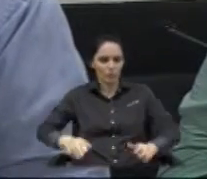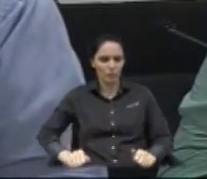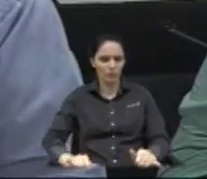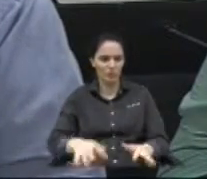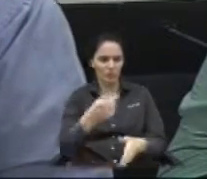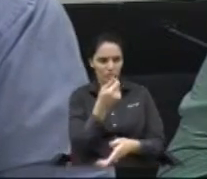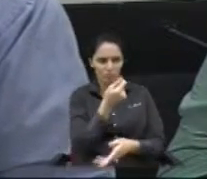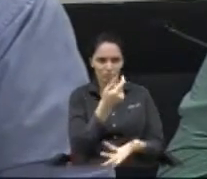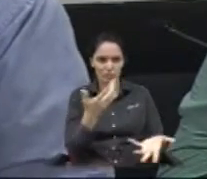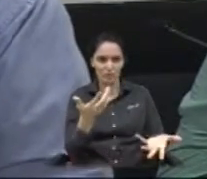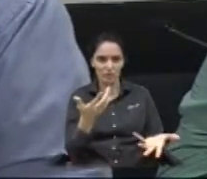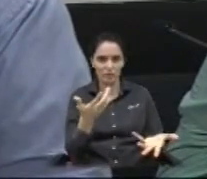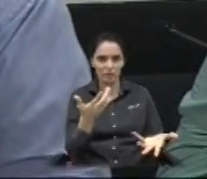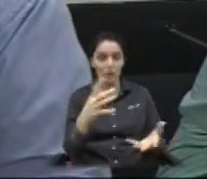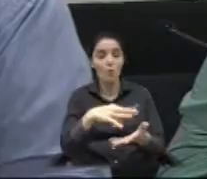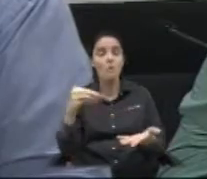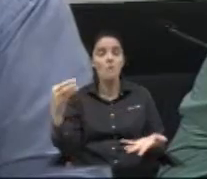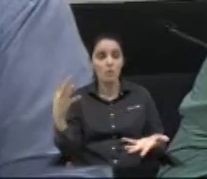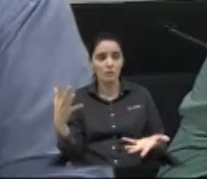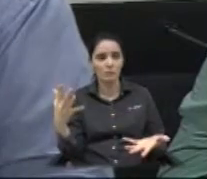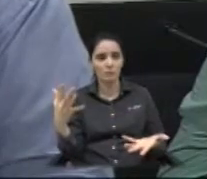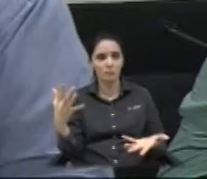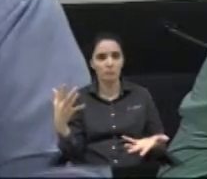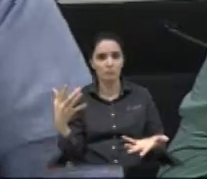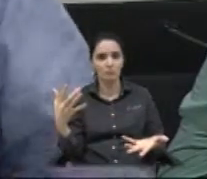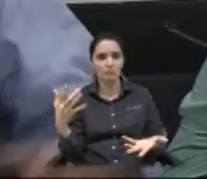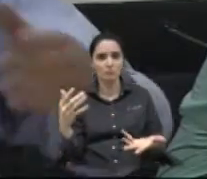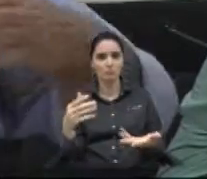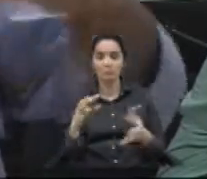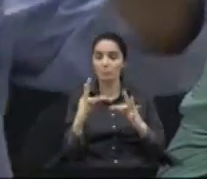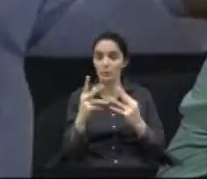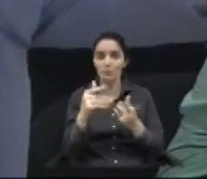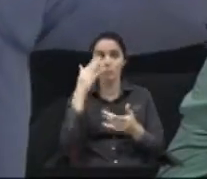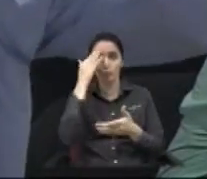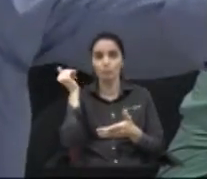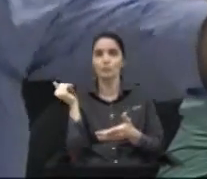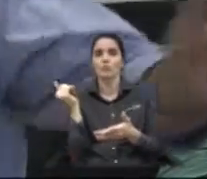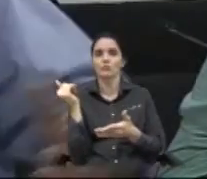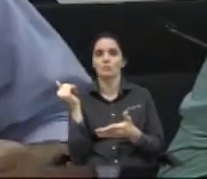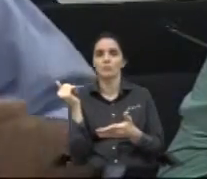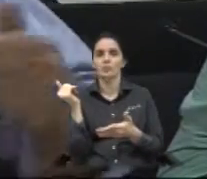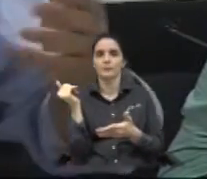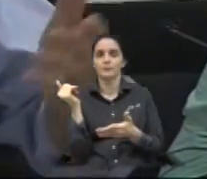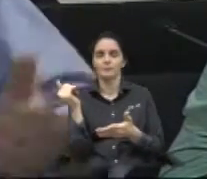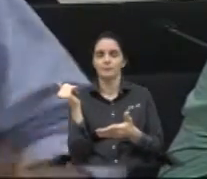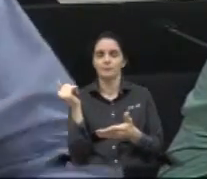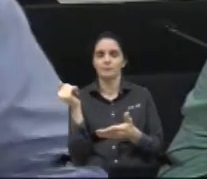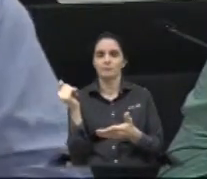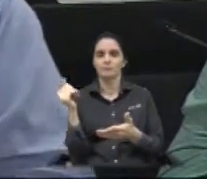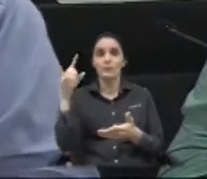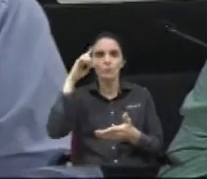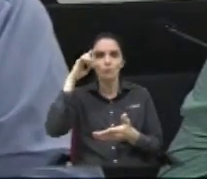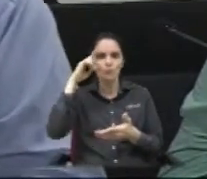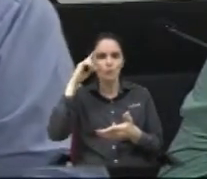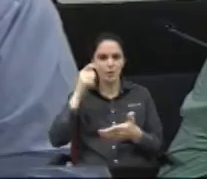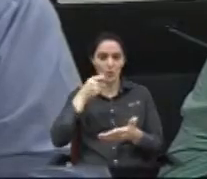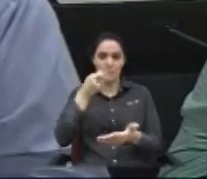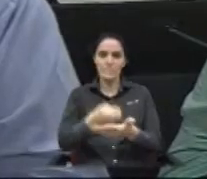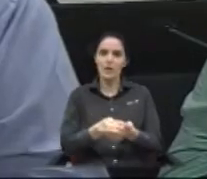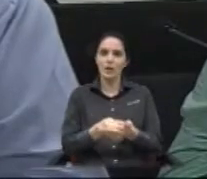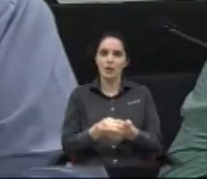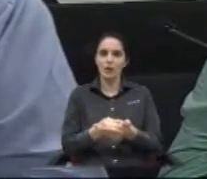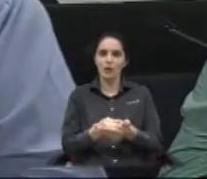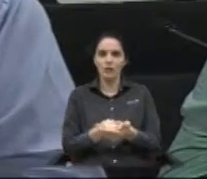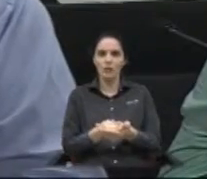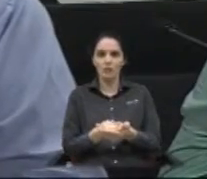fotos aonde foi feita a sinalização. E que, quando for receber, olha, nós temos tantos metros aqui